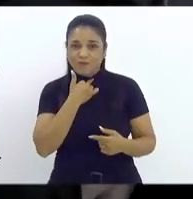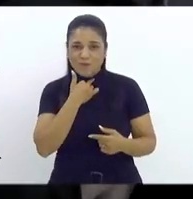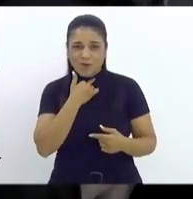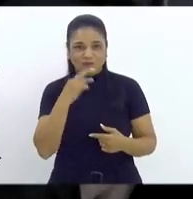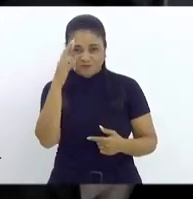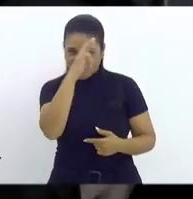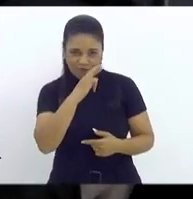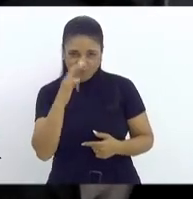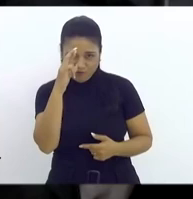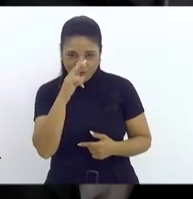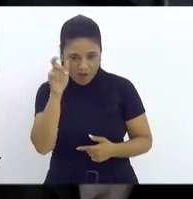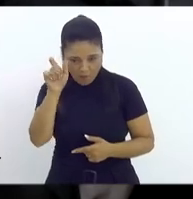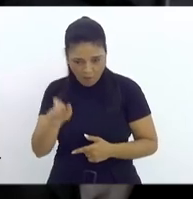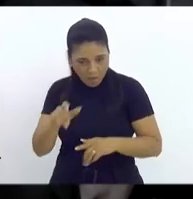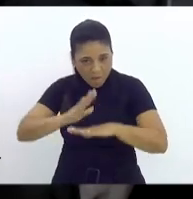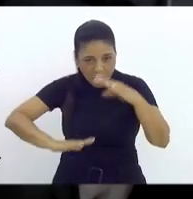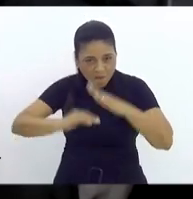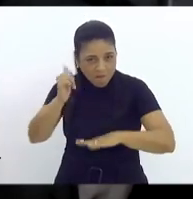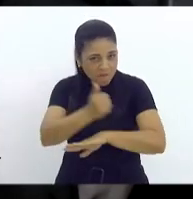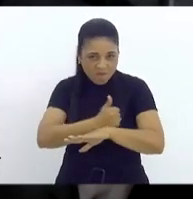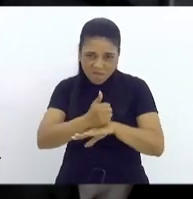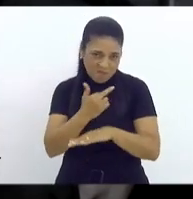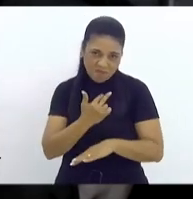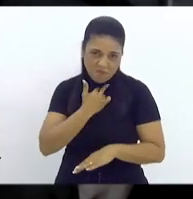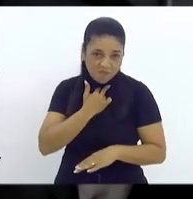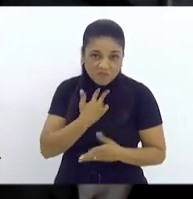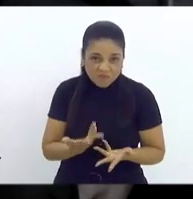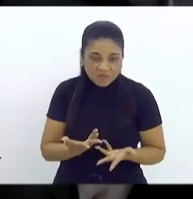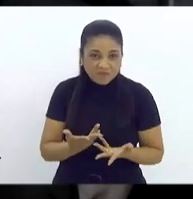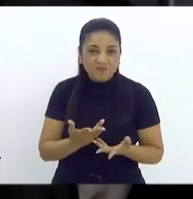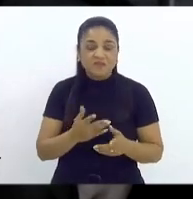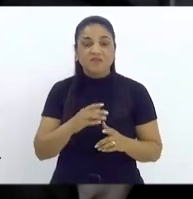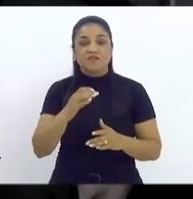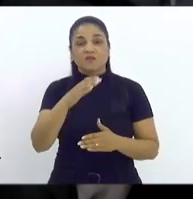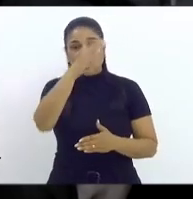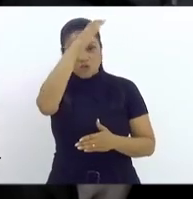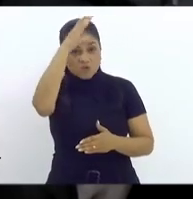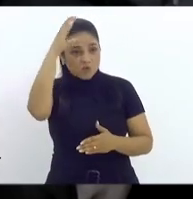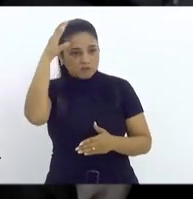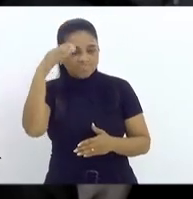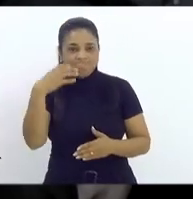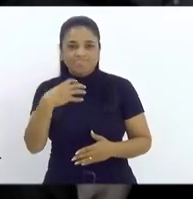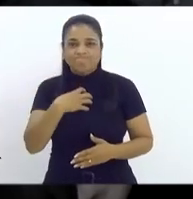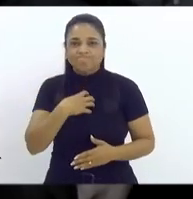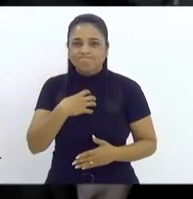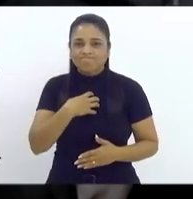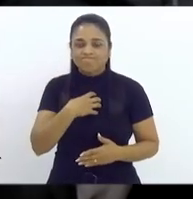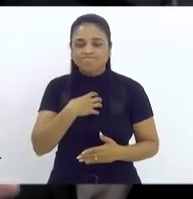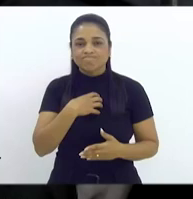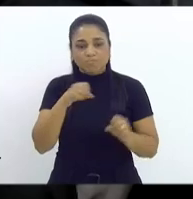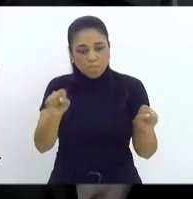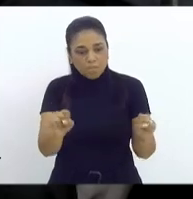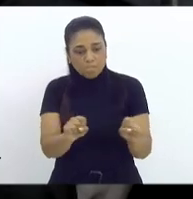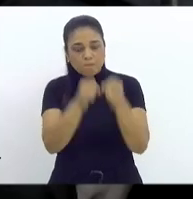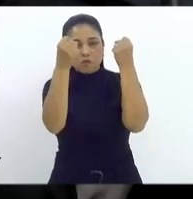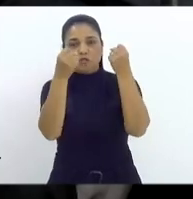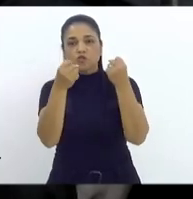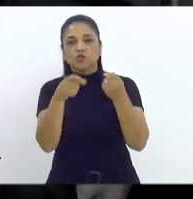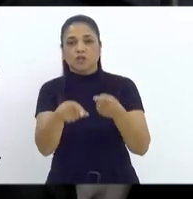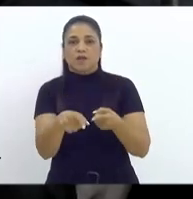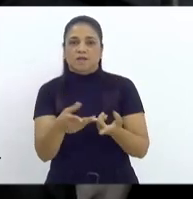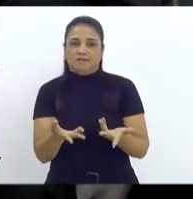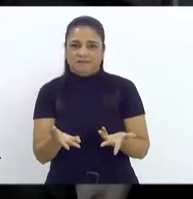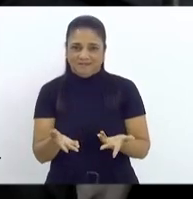tá na normativa da Genersa, inclusive. Segundo, o consumidor se sente lesado nessa